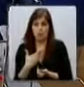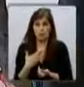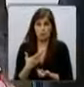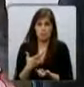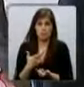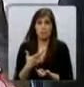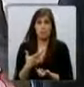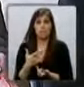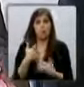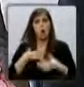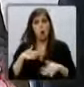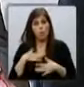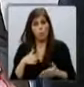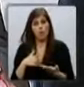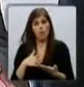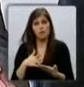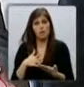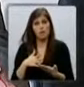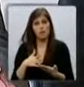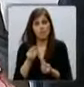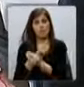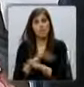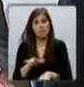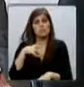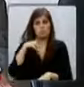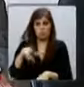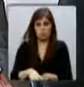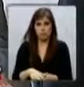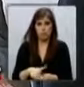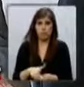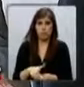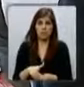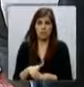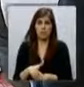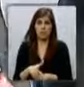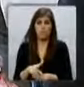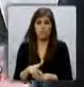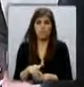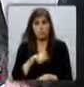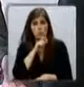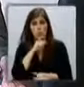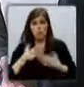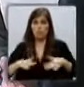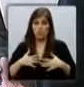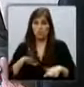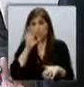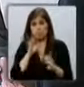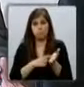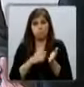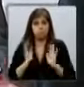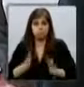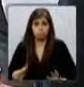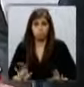roupa que as próprias crianças portuguesas vestissem se já não necessitassem